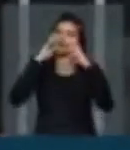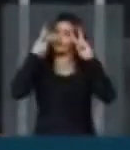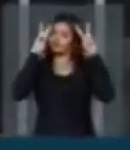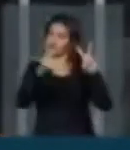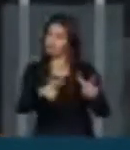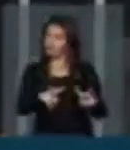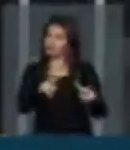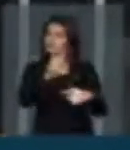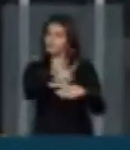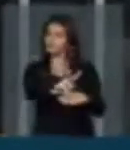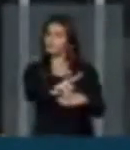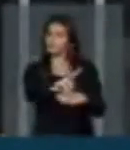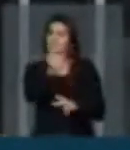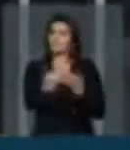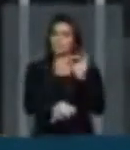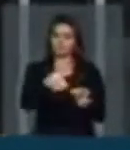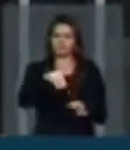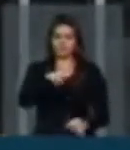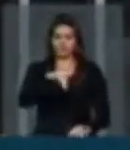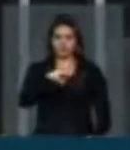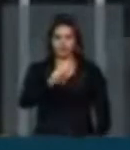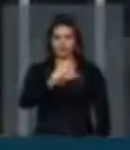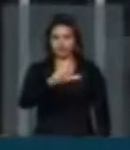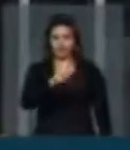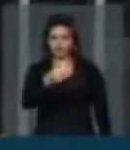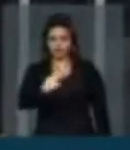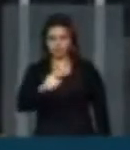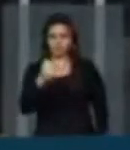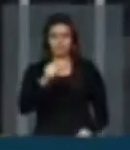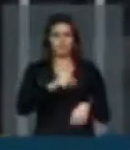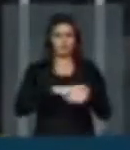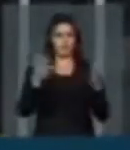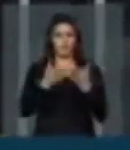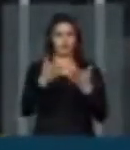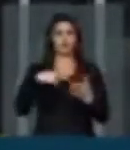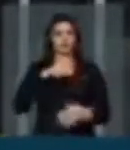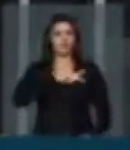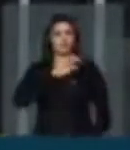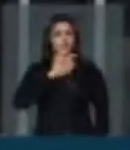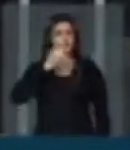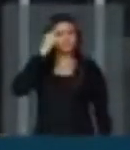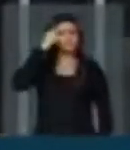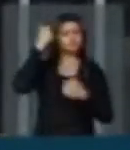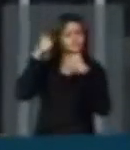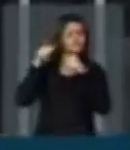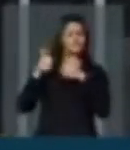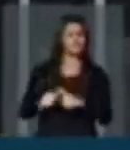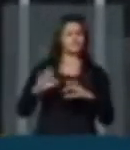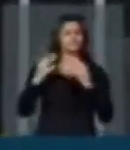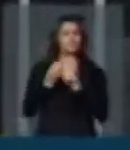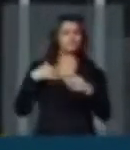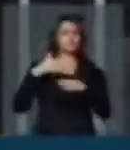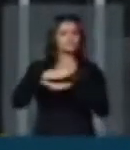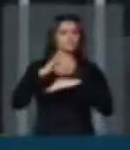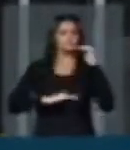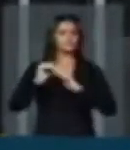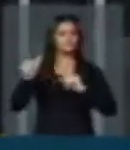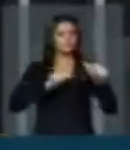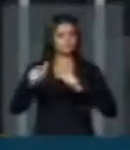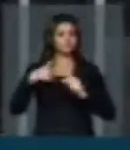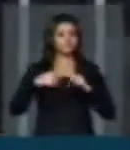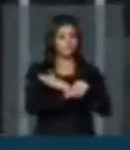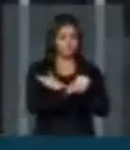atenção. O julgamento do Mensalão deveria servir como um momento para o partido repensar suas ações, desde que assumiu o governo